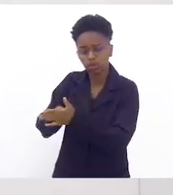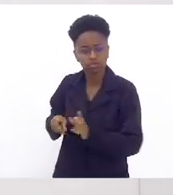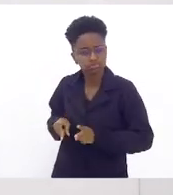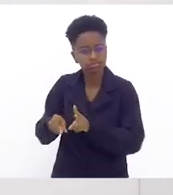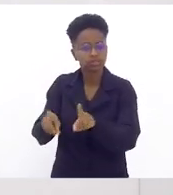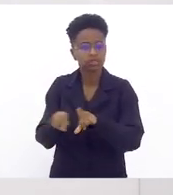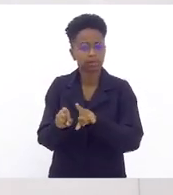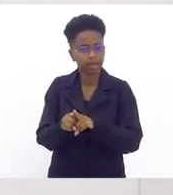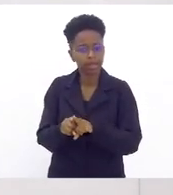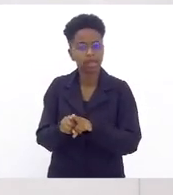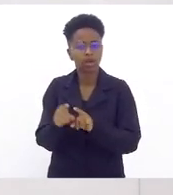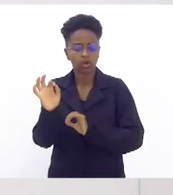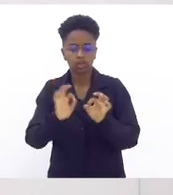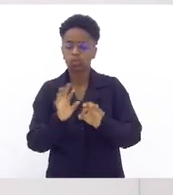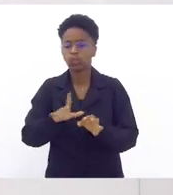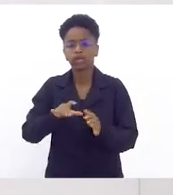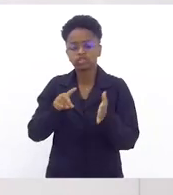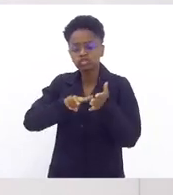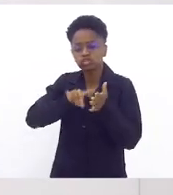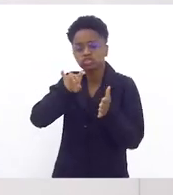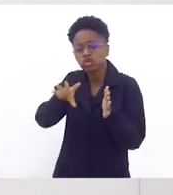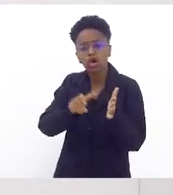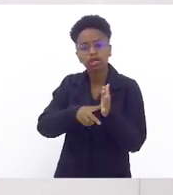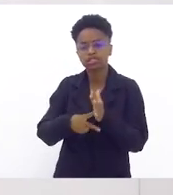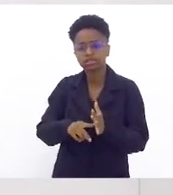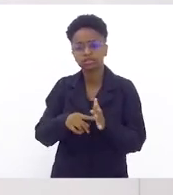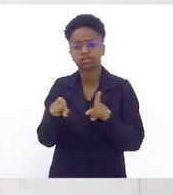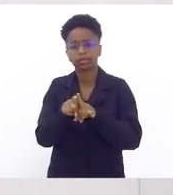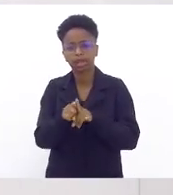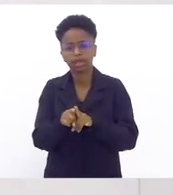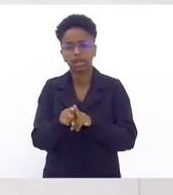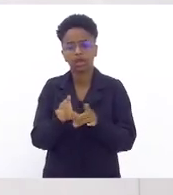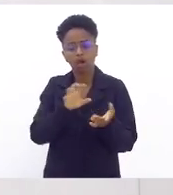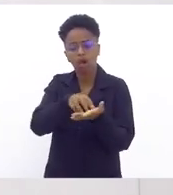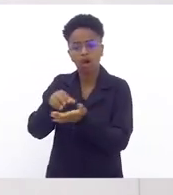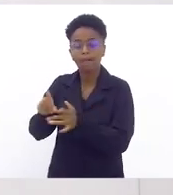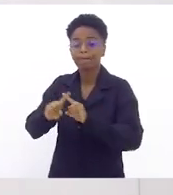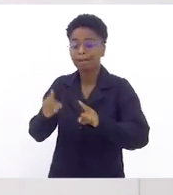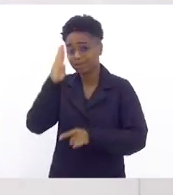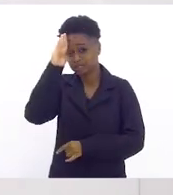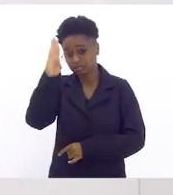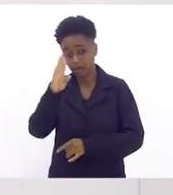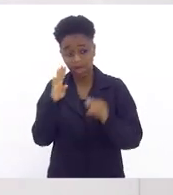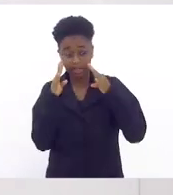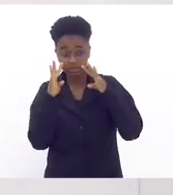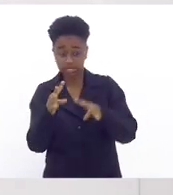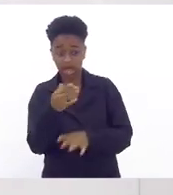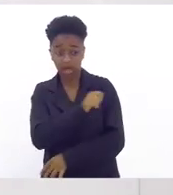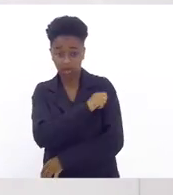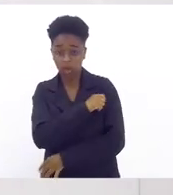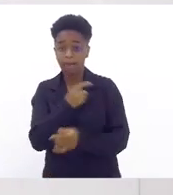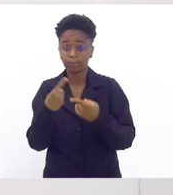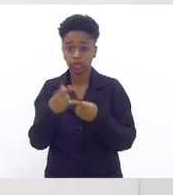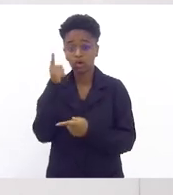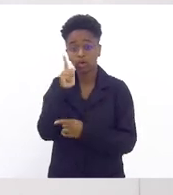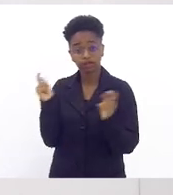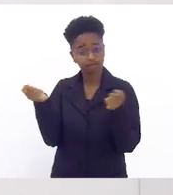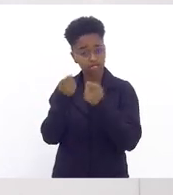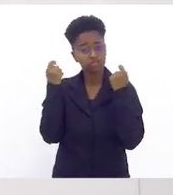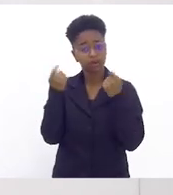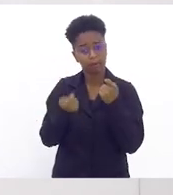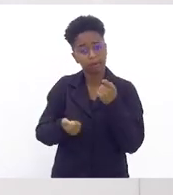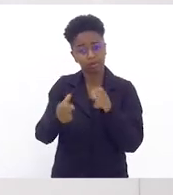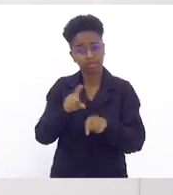que não venham só sindicatos não venham só entidades Mas acima de tudo escutem os alunos esses alunos que ganharam um festival recentemente